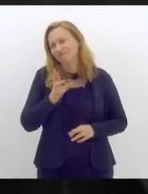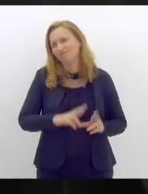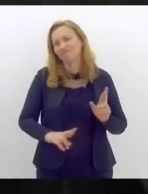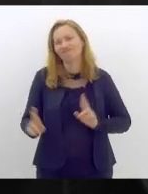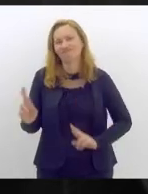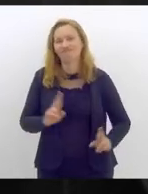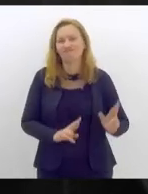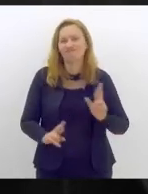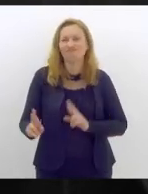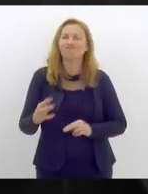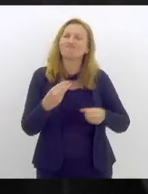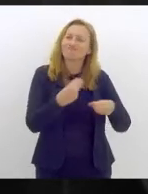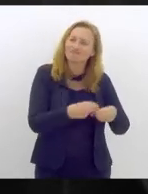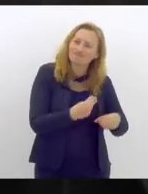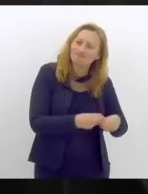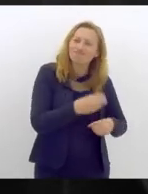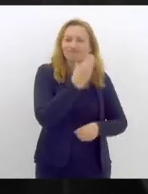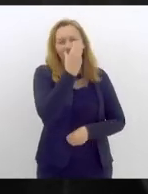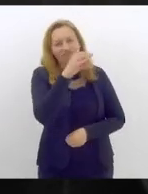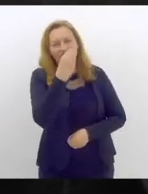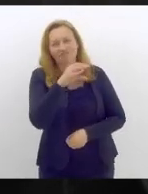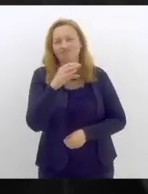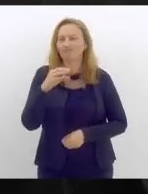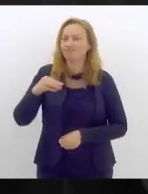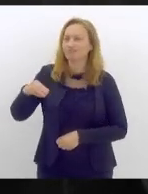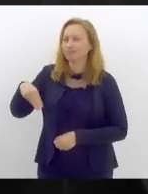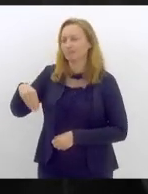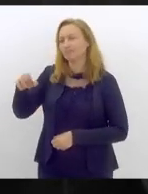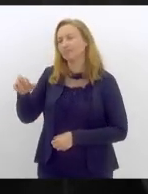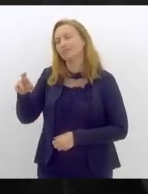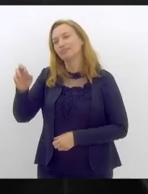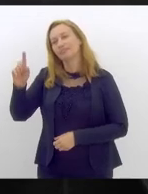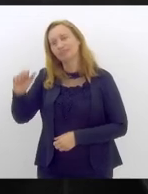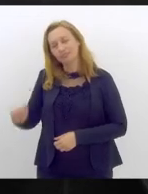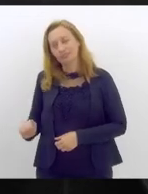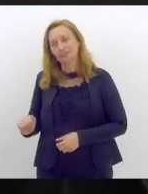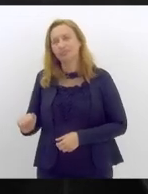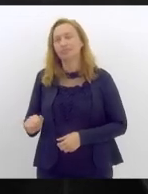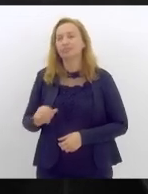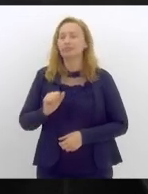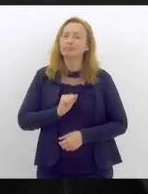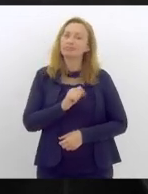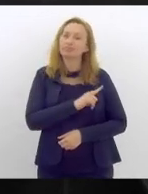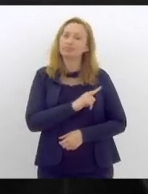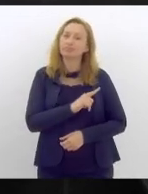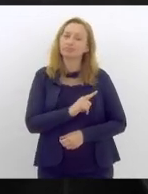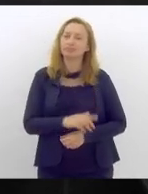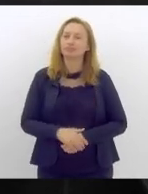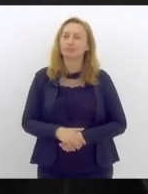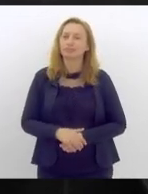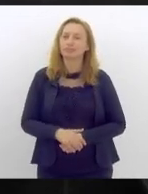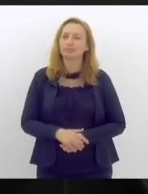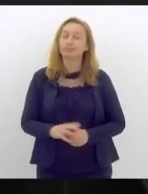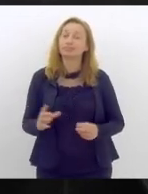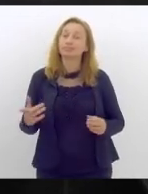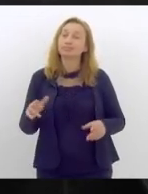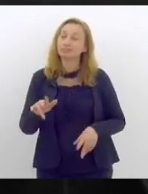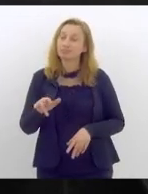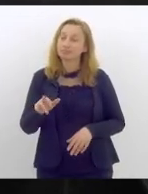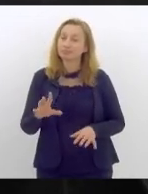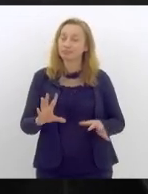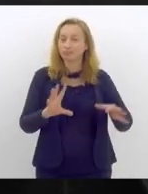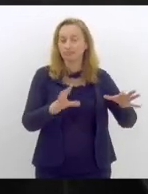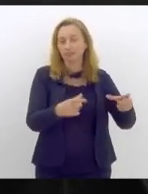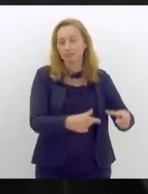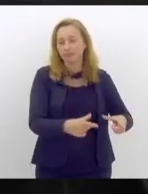entre os municípios de Niterói e Maricá e São Gonçalo São povos com irmãos são